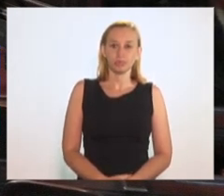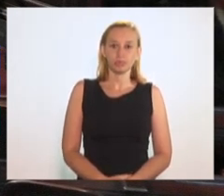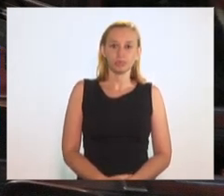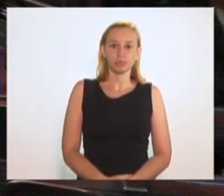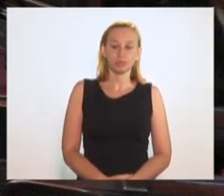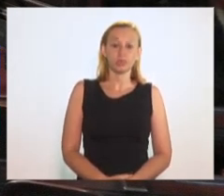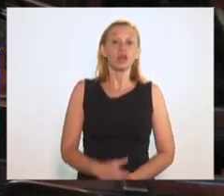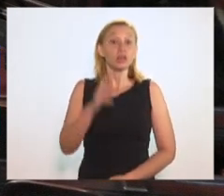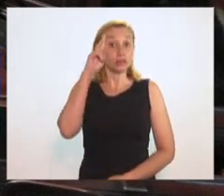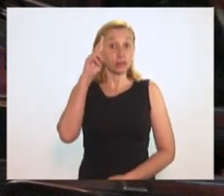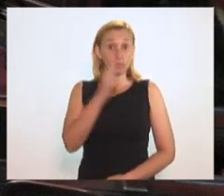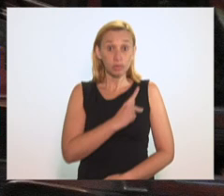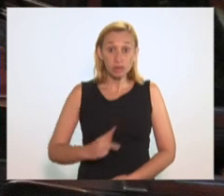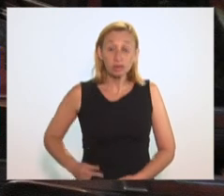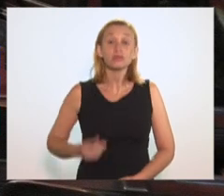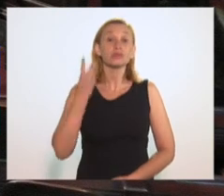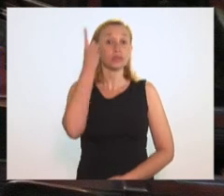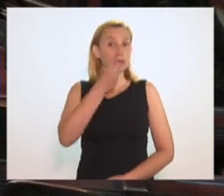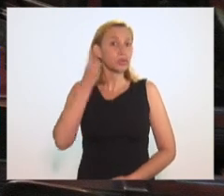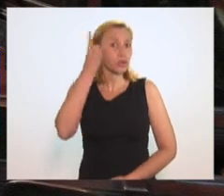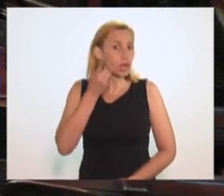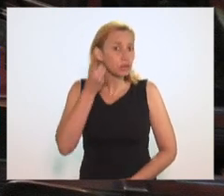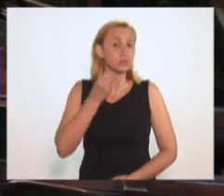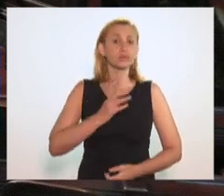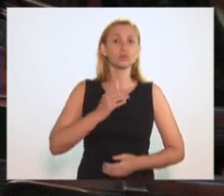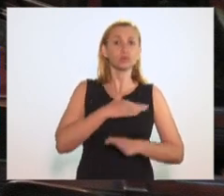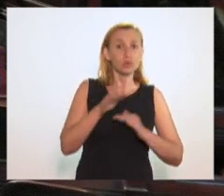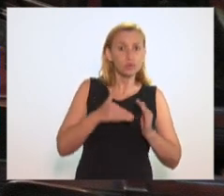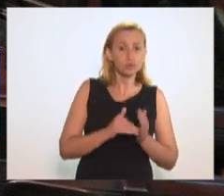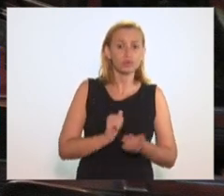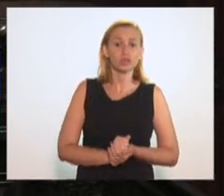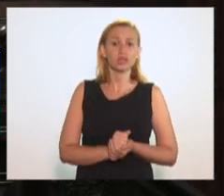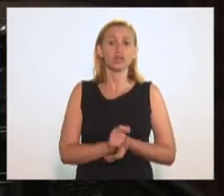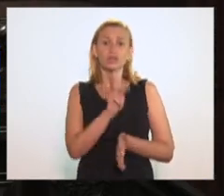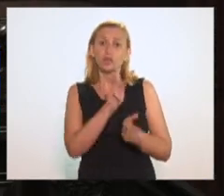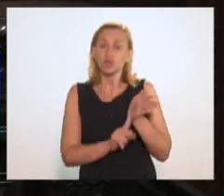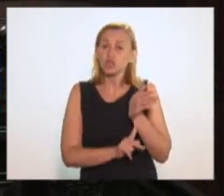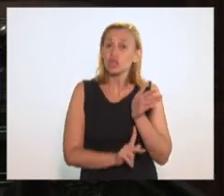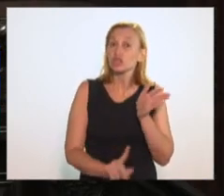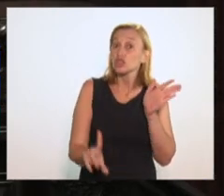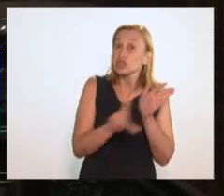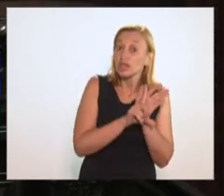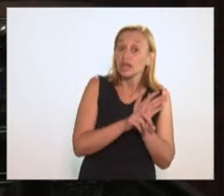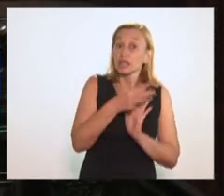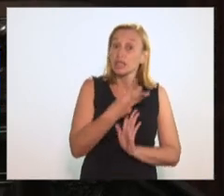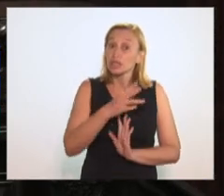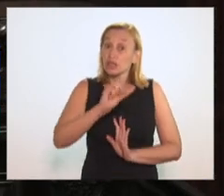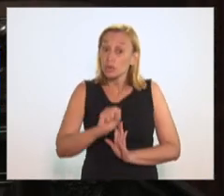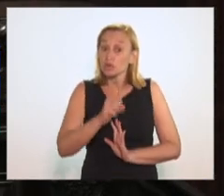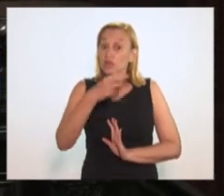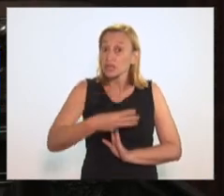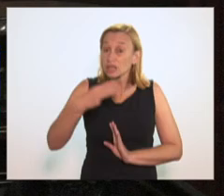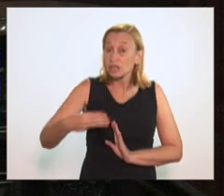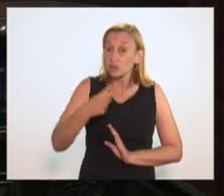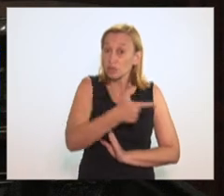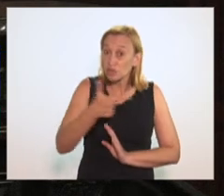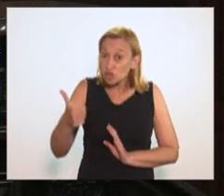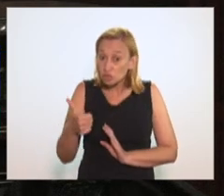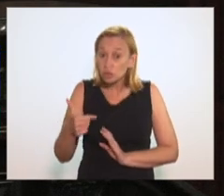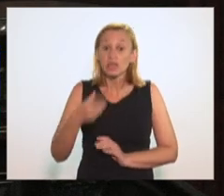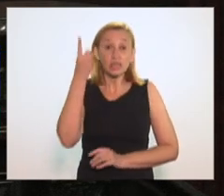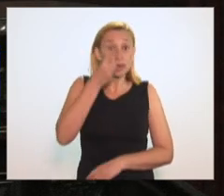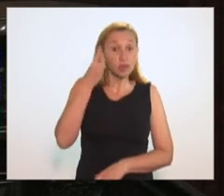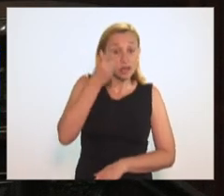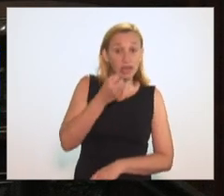Senhor presidente, deputados e deputadas, trata-se do projeto de lei 3833-2021, dos